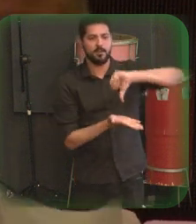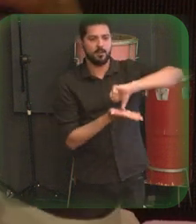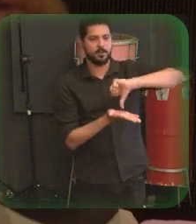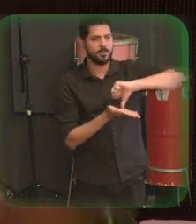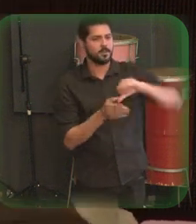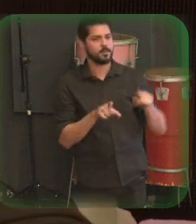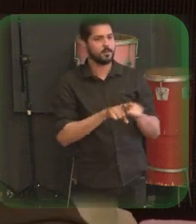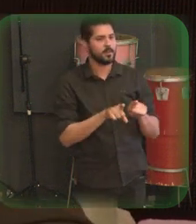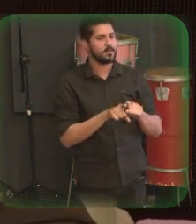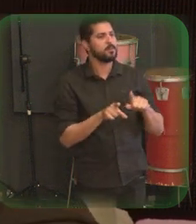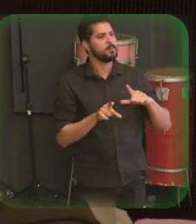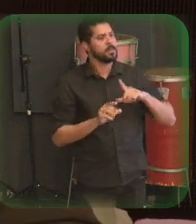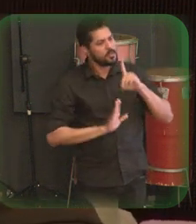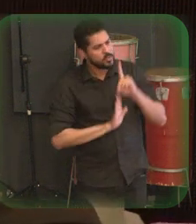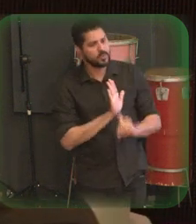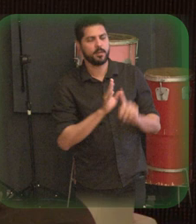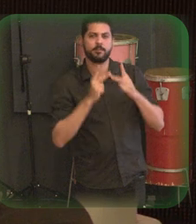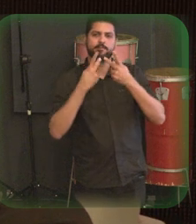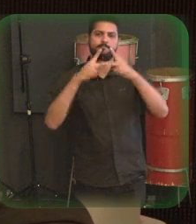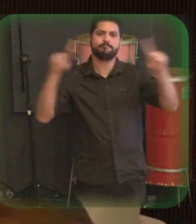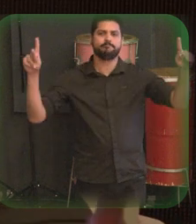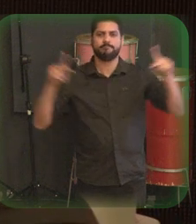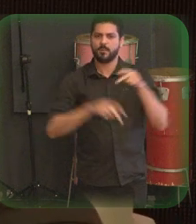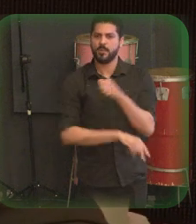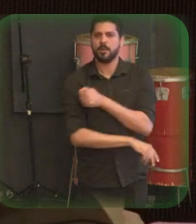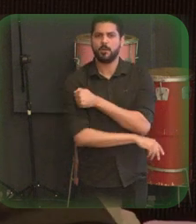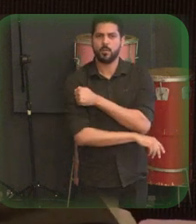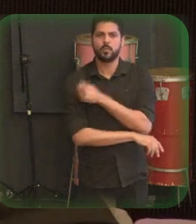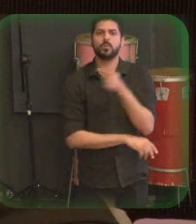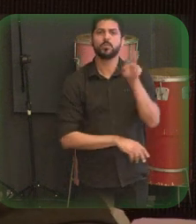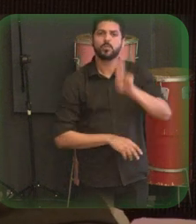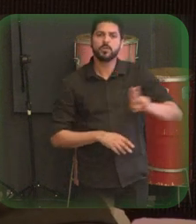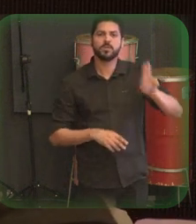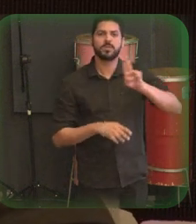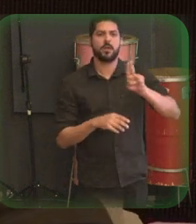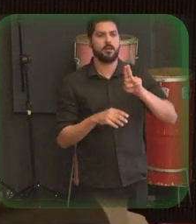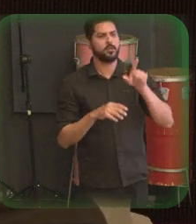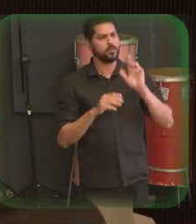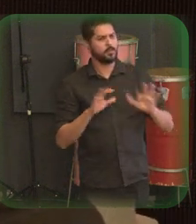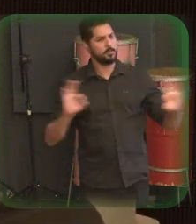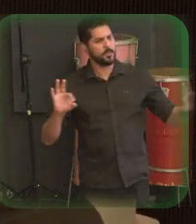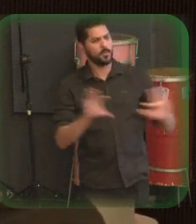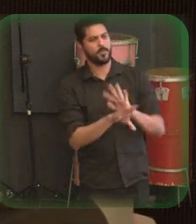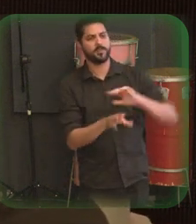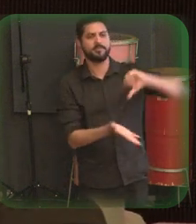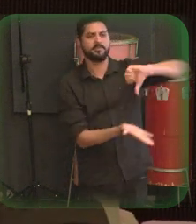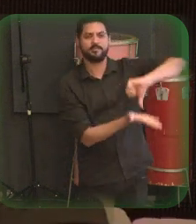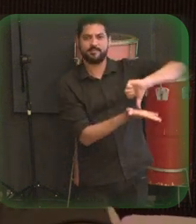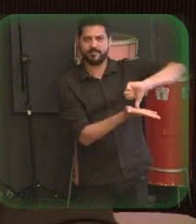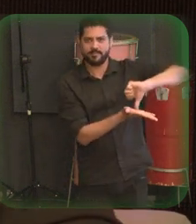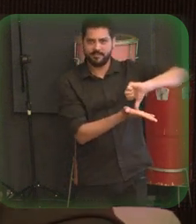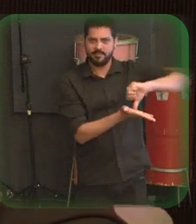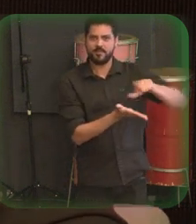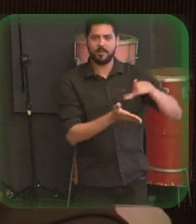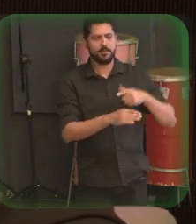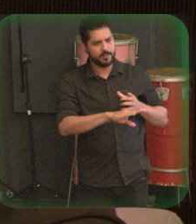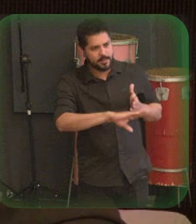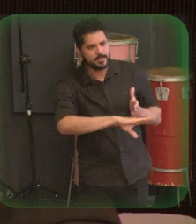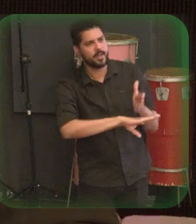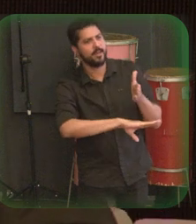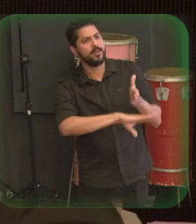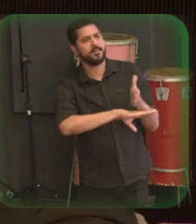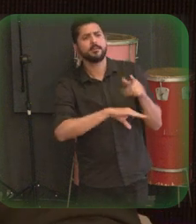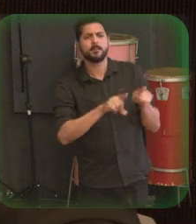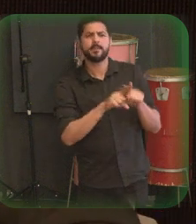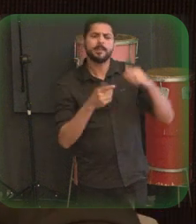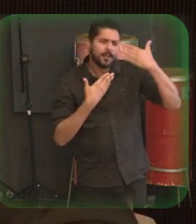direitos, né, aos estudantes de usar aquela estrutura que estava sem poder ser utilizada por falta de acesso. A gente agradece e